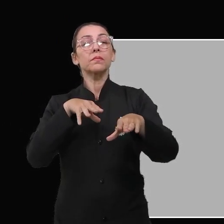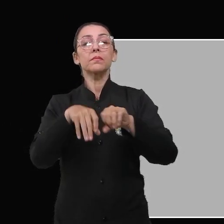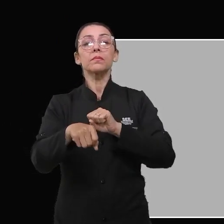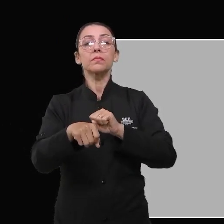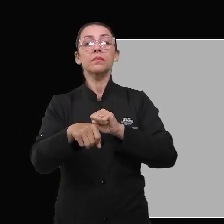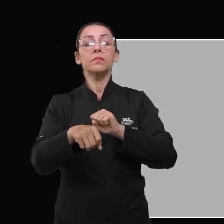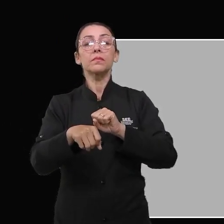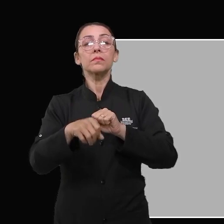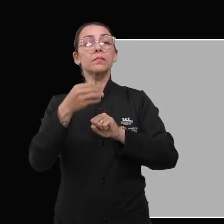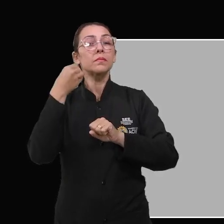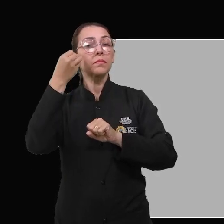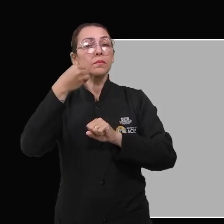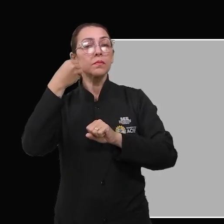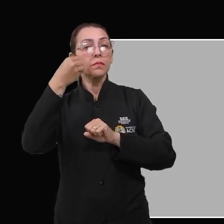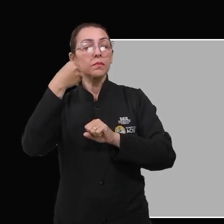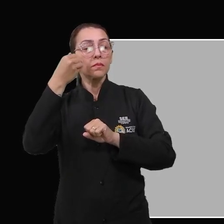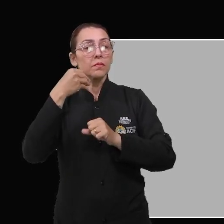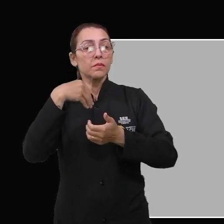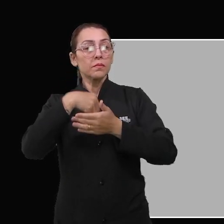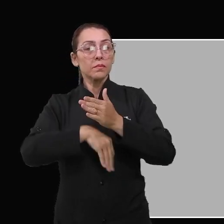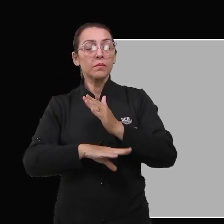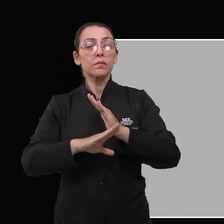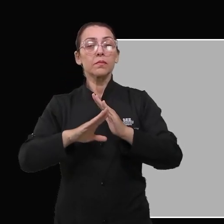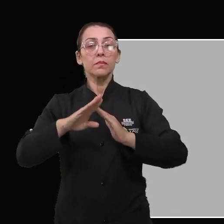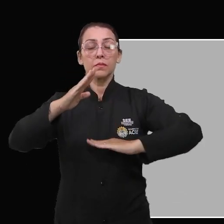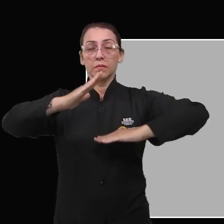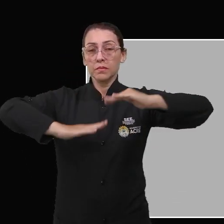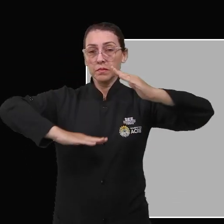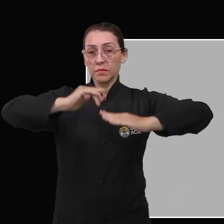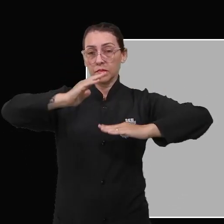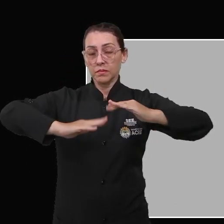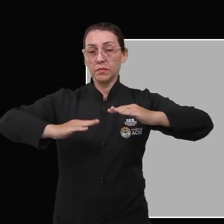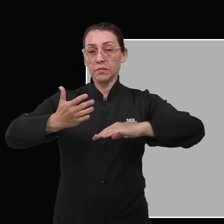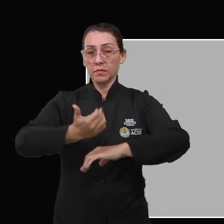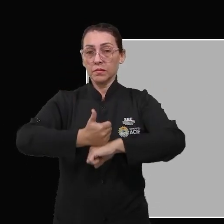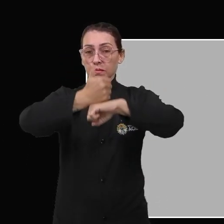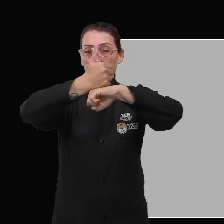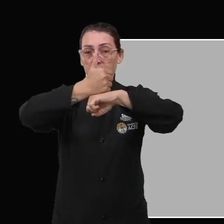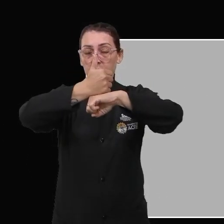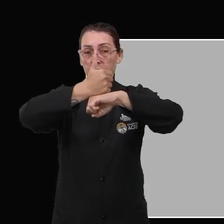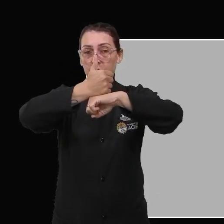formações, as experiências, ou seja, dentro de uma carreira, de uma determinada profissão,